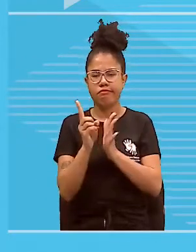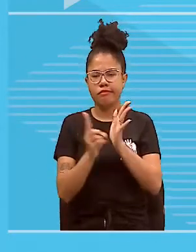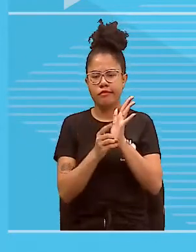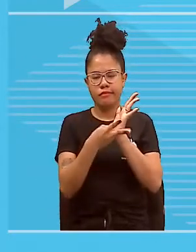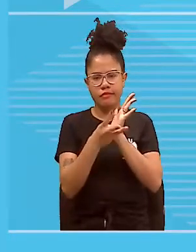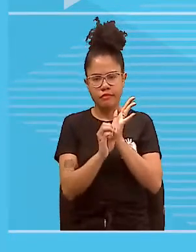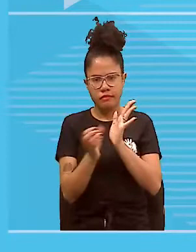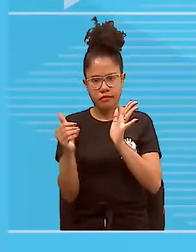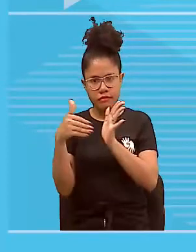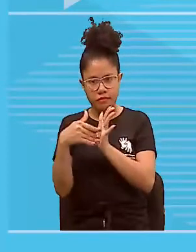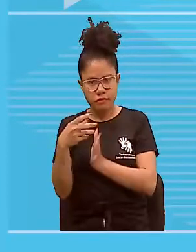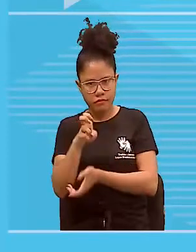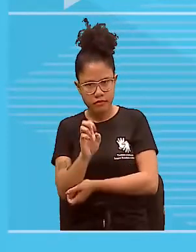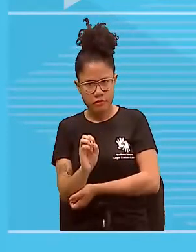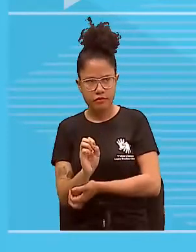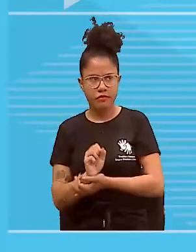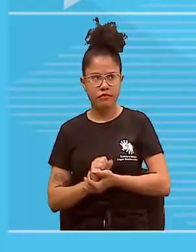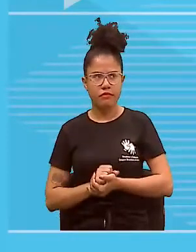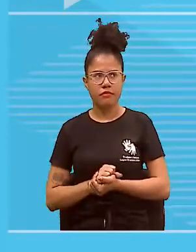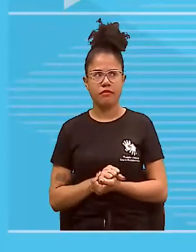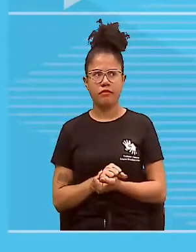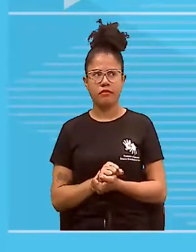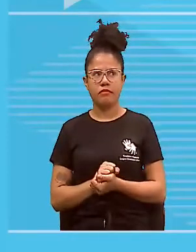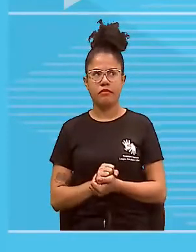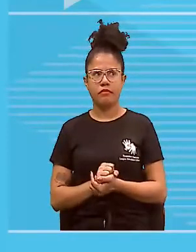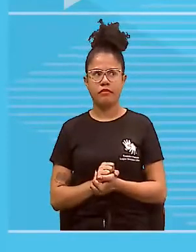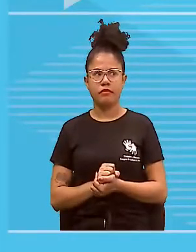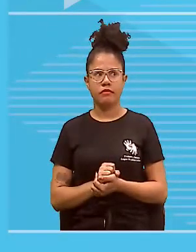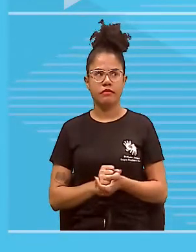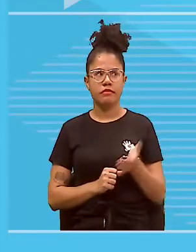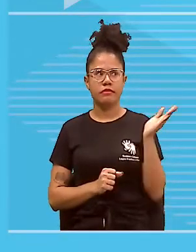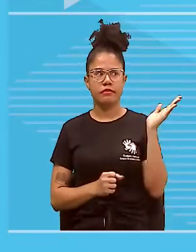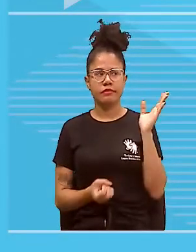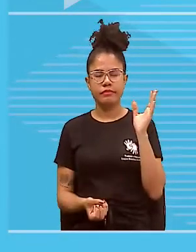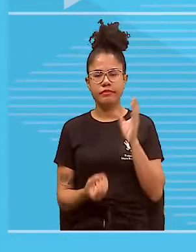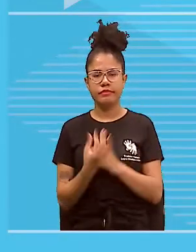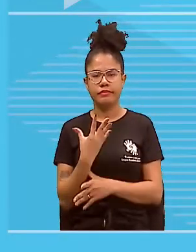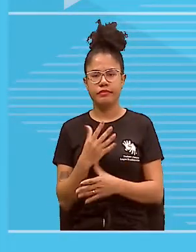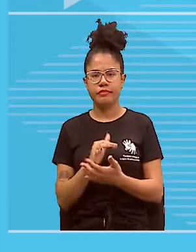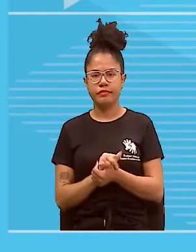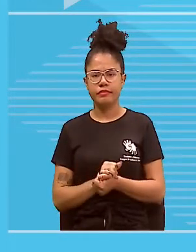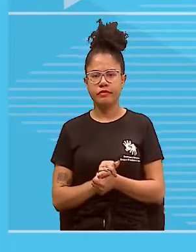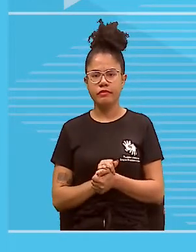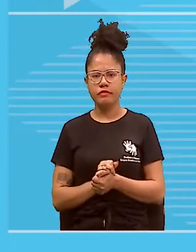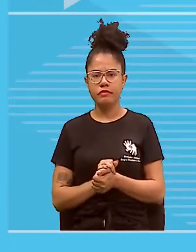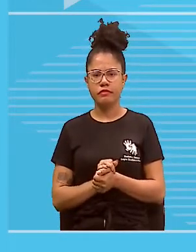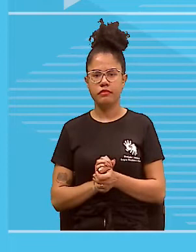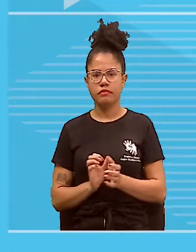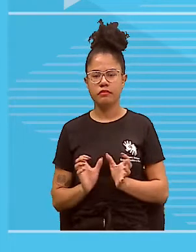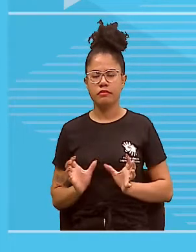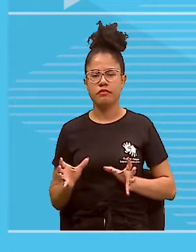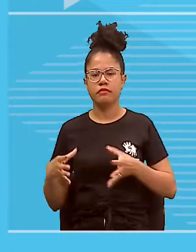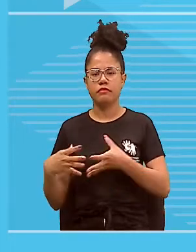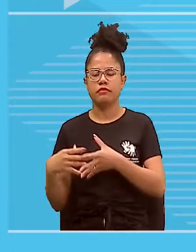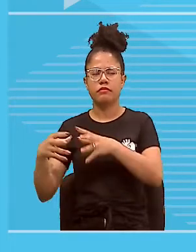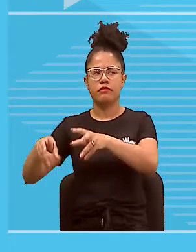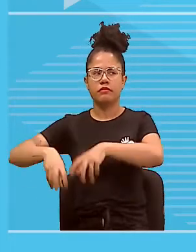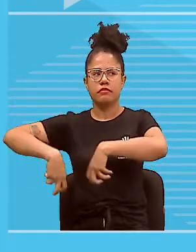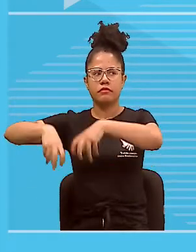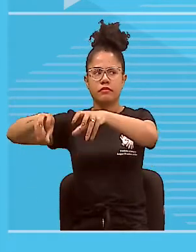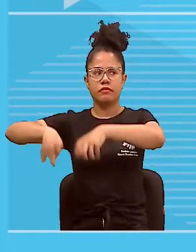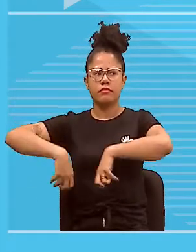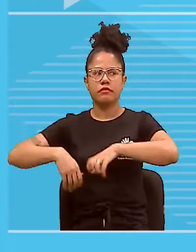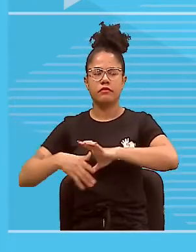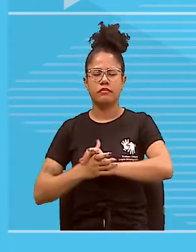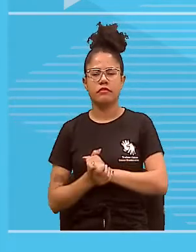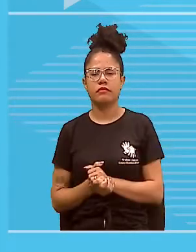para 50 perfeito é esse cenário que nascem as famosas ligas camponesas tem o que seriam